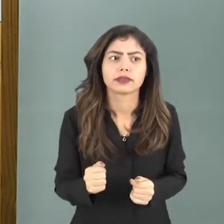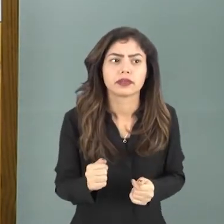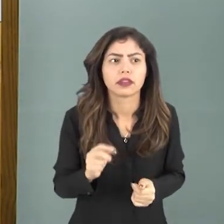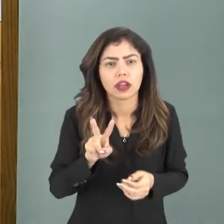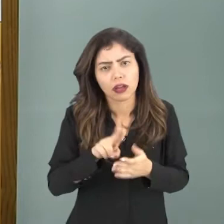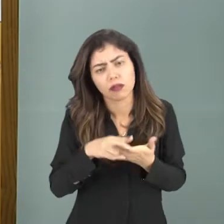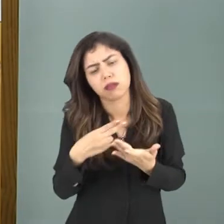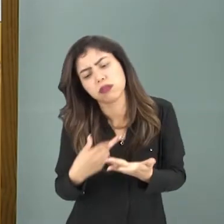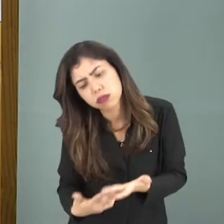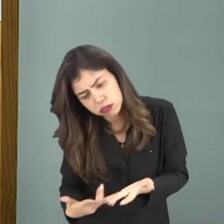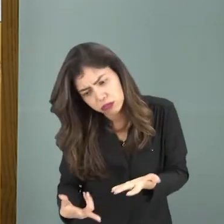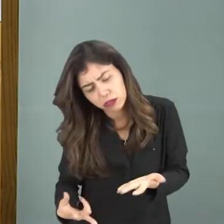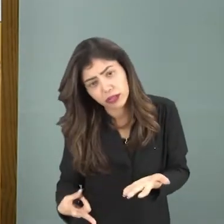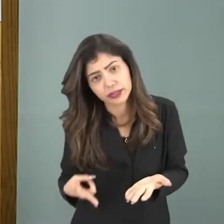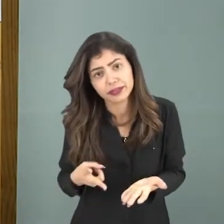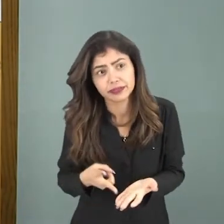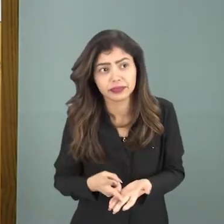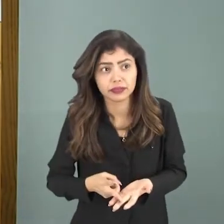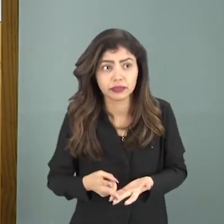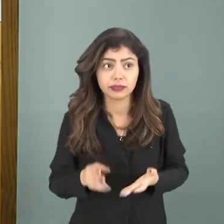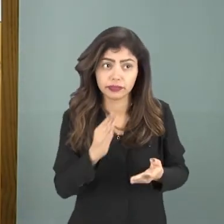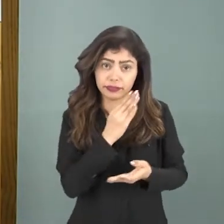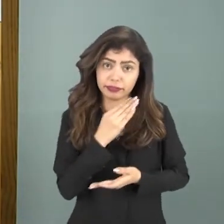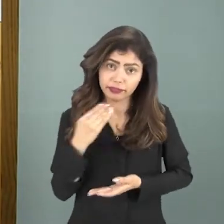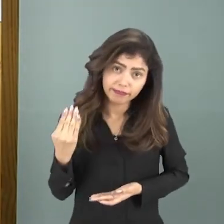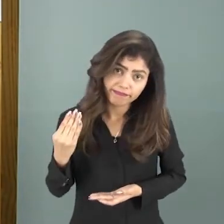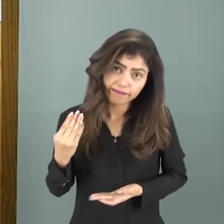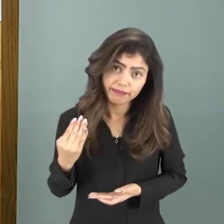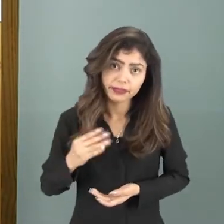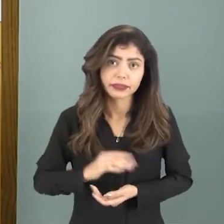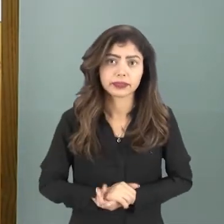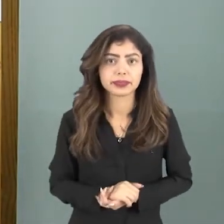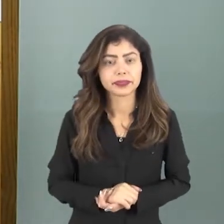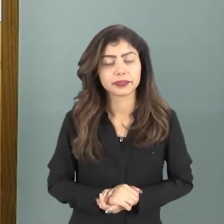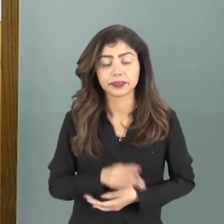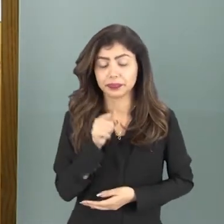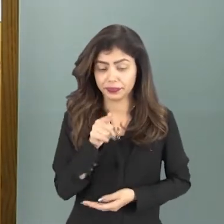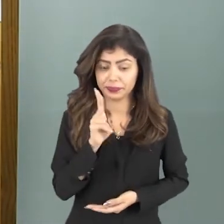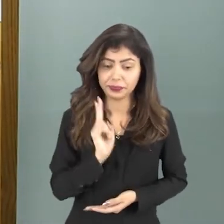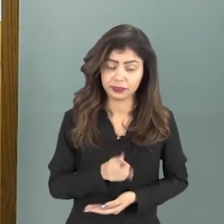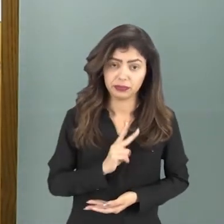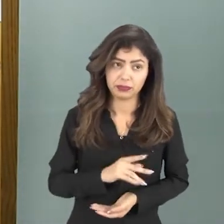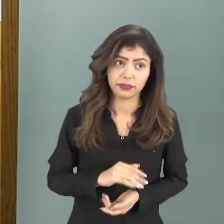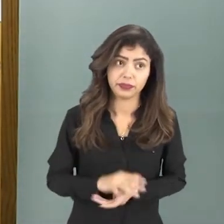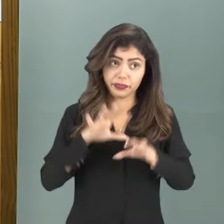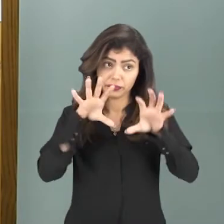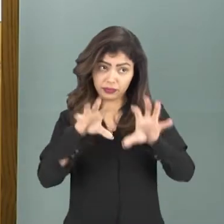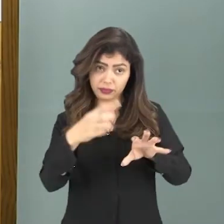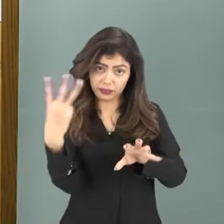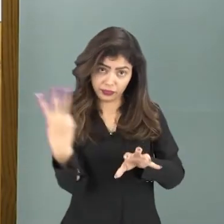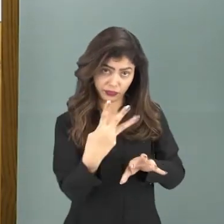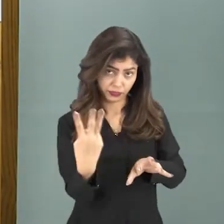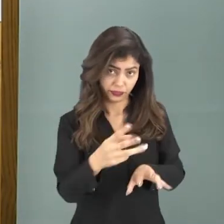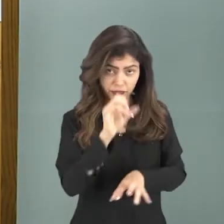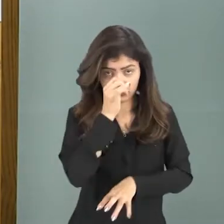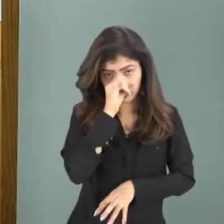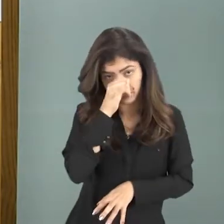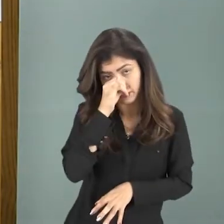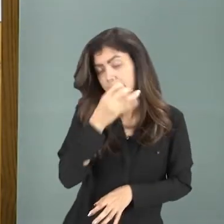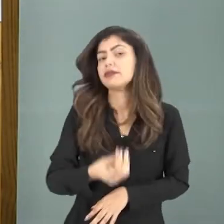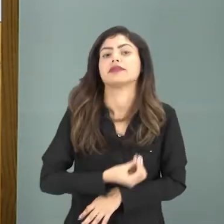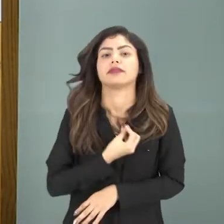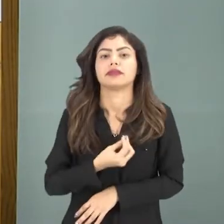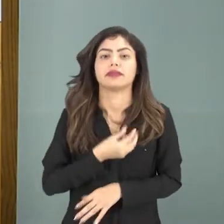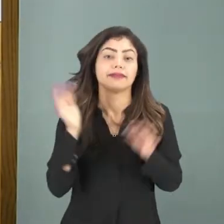que caiu no chão e morreu. Isso mesmo. E assim os três